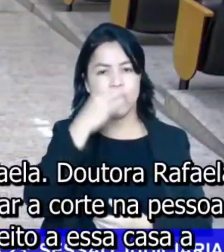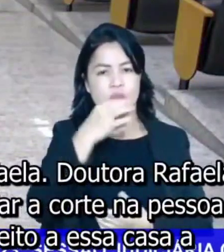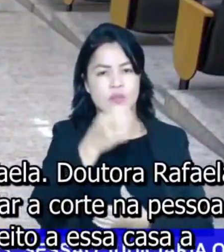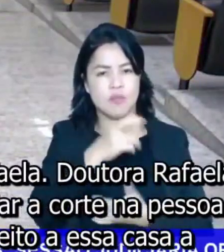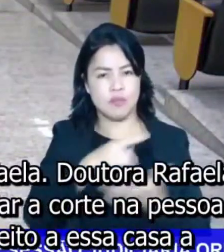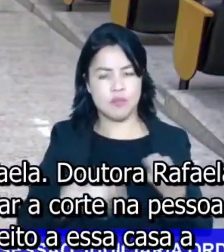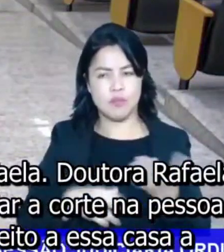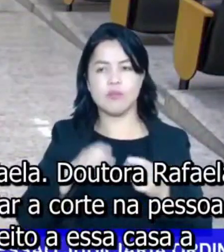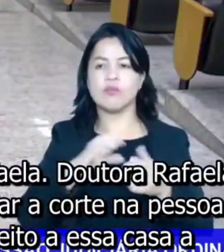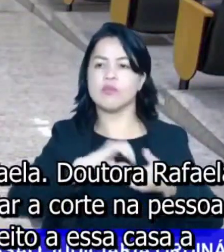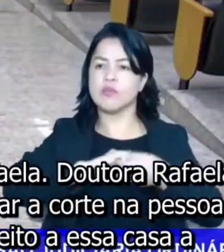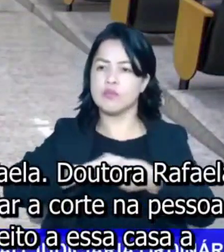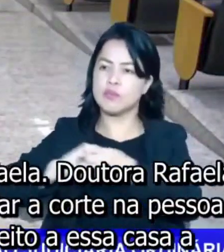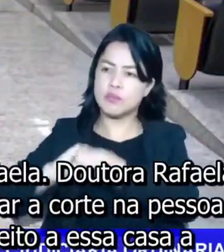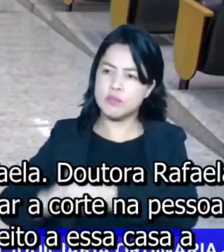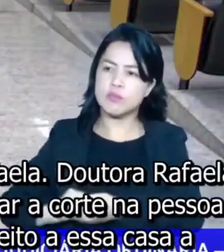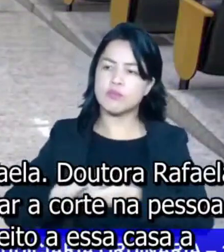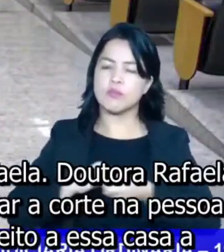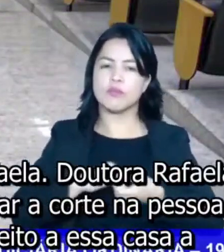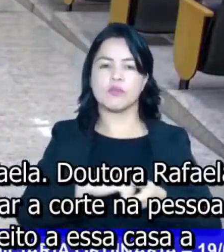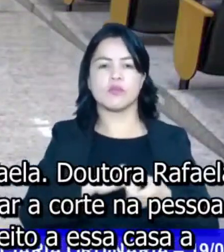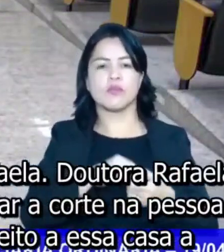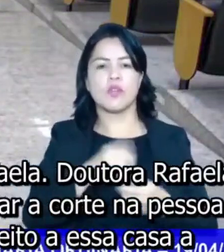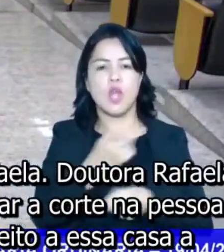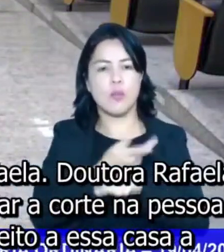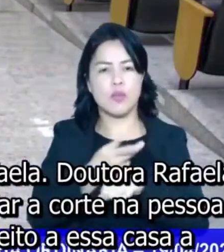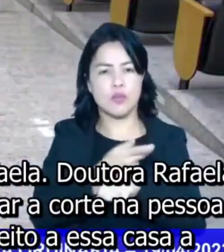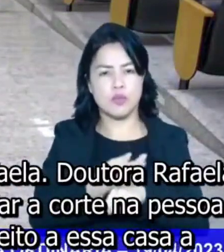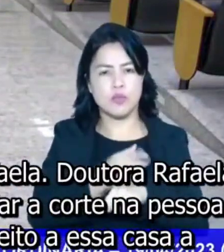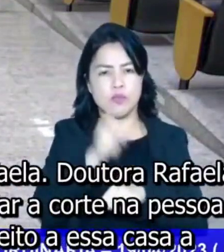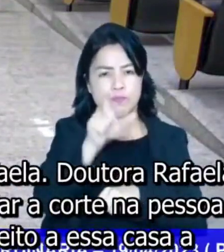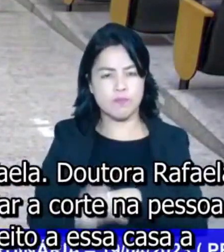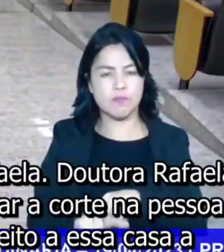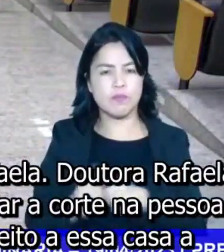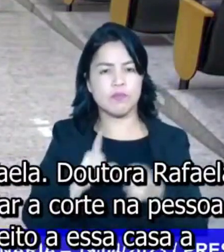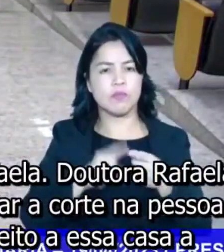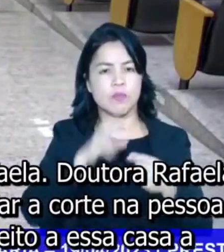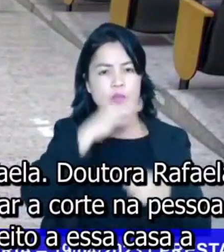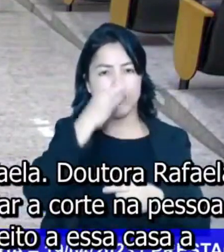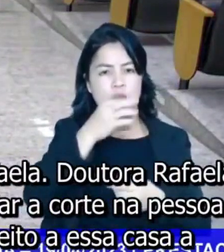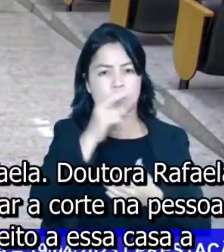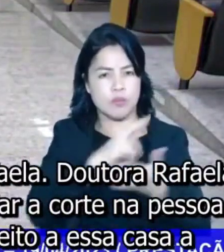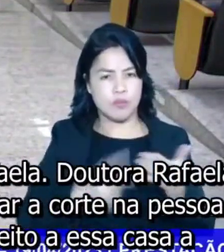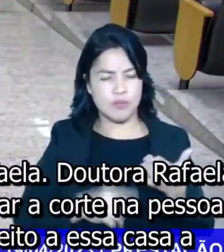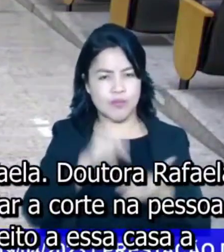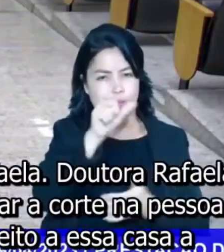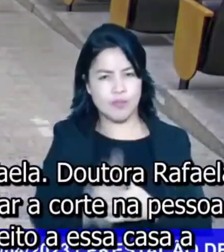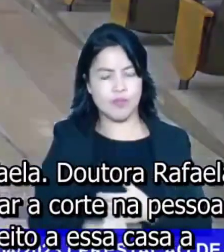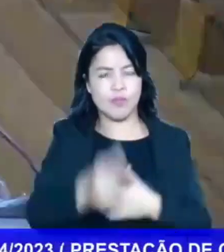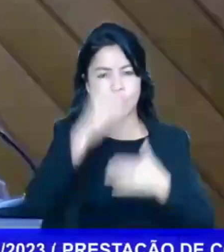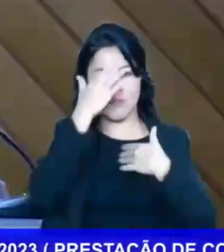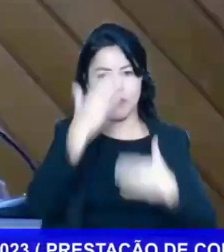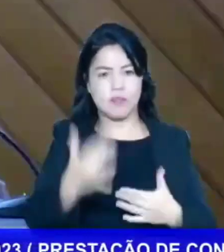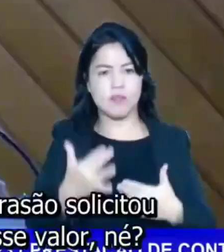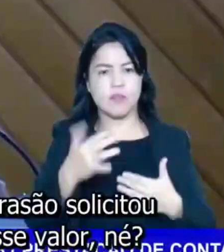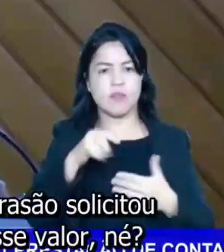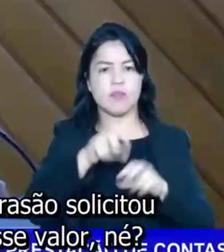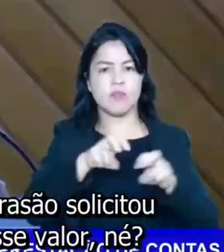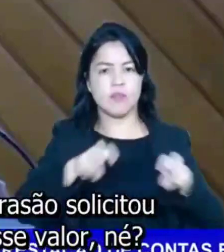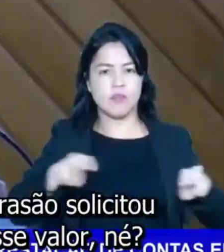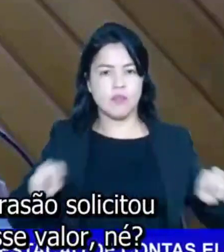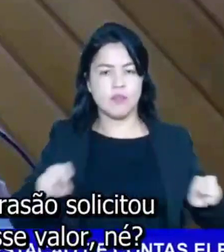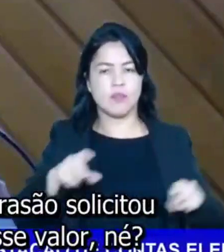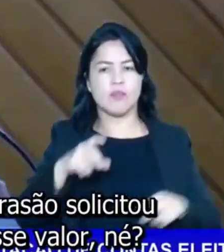saudar a Corte, na pessoa do senhor presidente, Procuradoria, a relatora. Em respeito a essa casa... Na